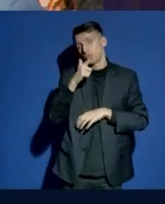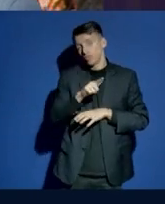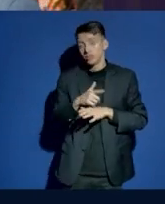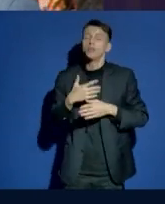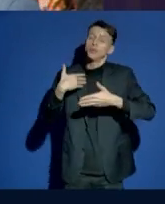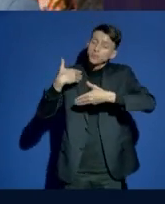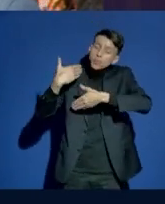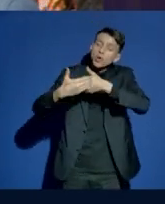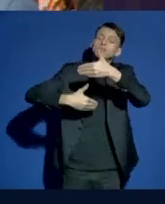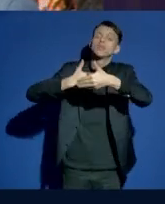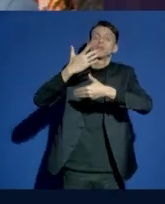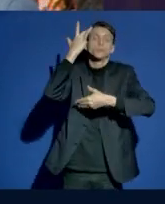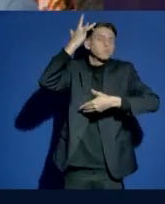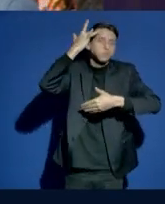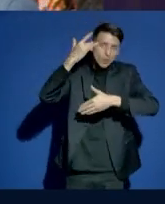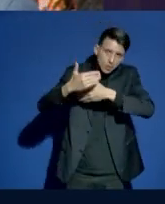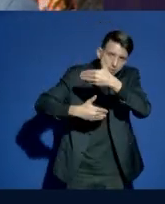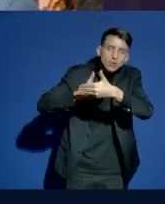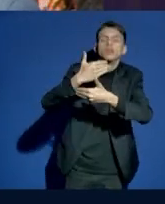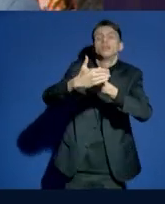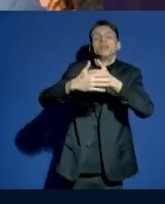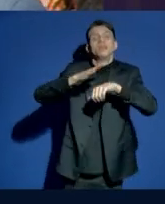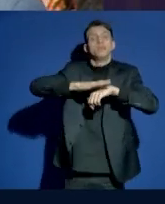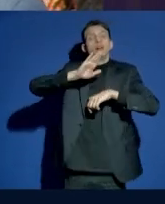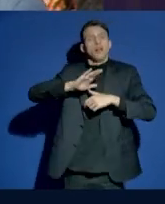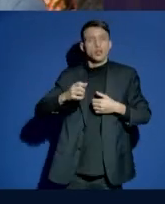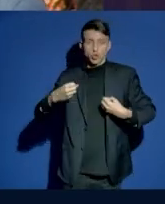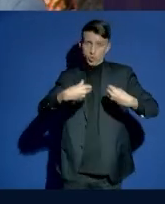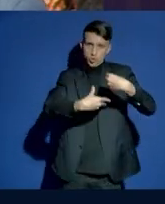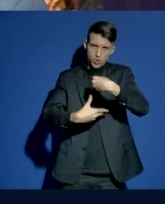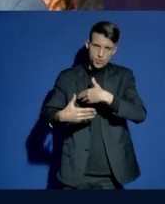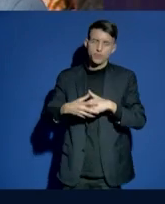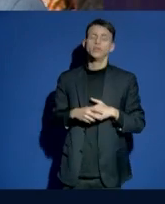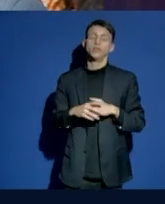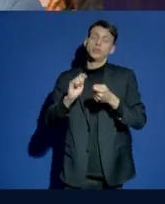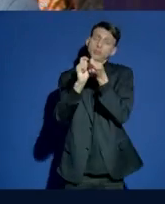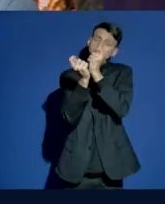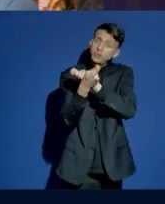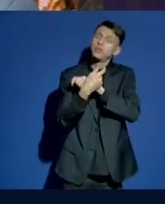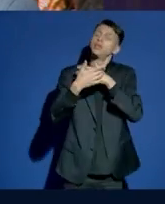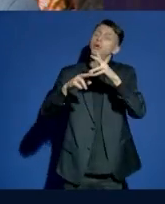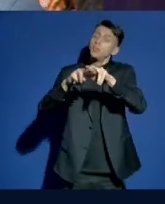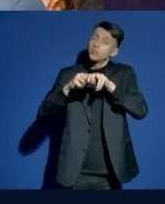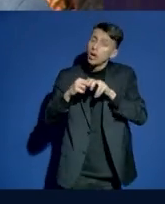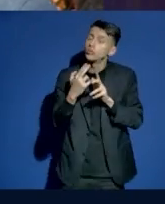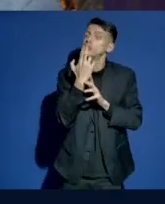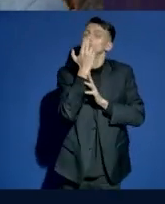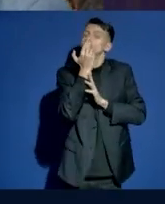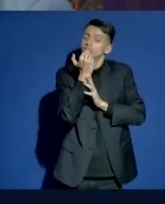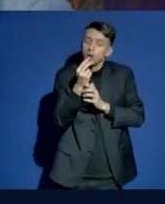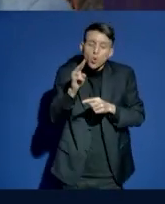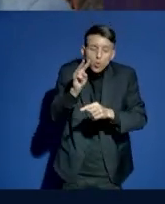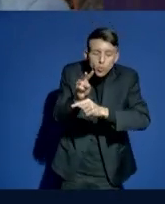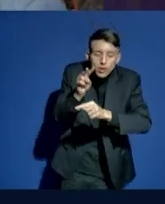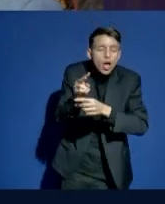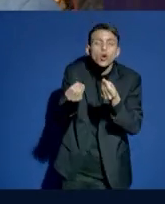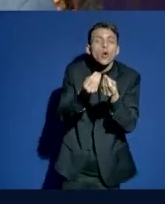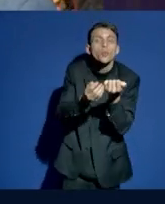sofrendo um processo de amadurecimento também muito grande. E, a partir de um posicionamento do setor de nutrição de plantas, a gente